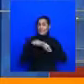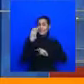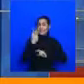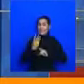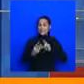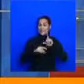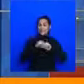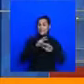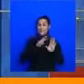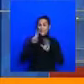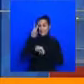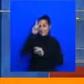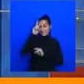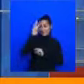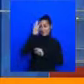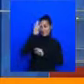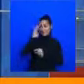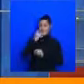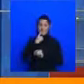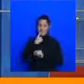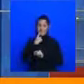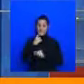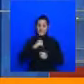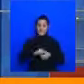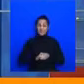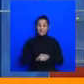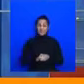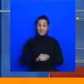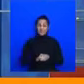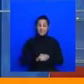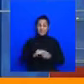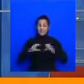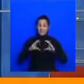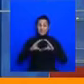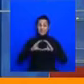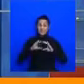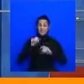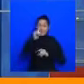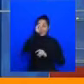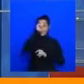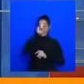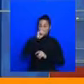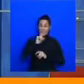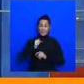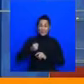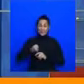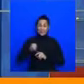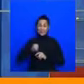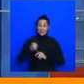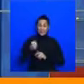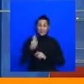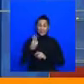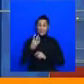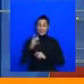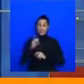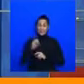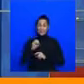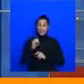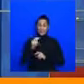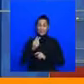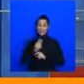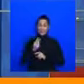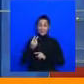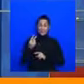3 sorteios semanais, às segundas, quartas e sextas. Bola amarela, número